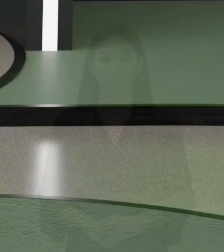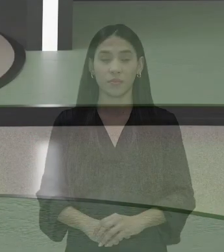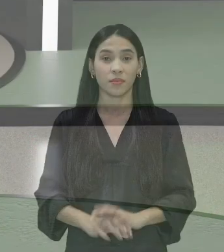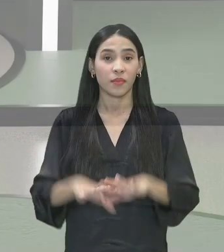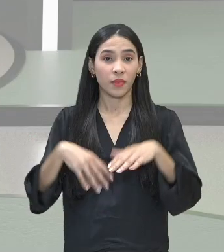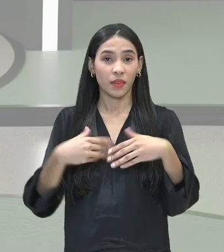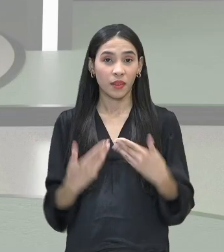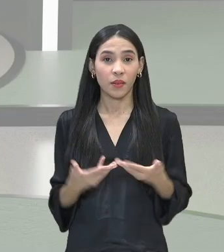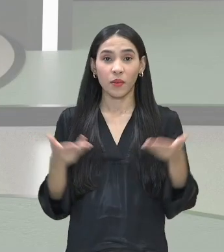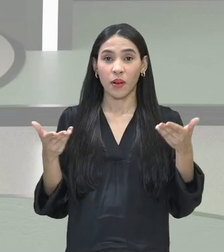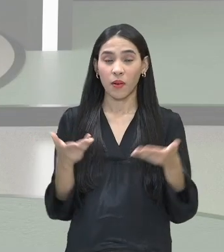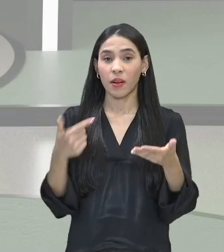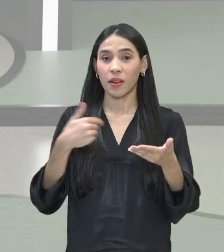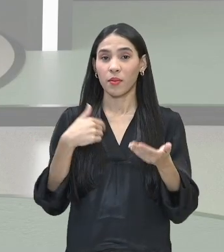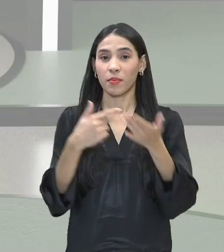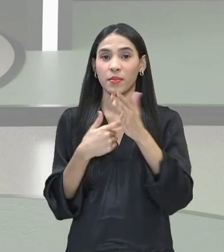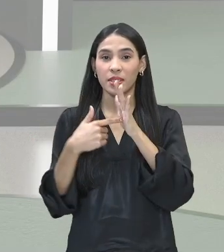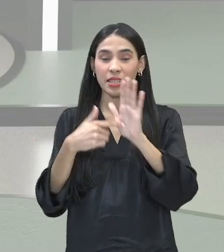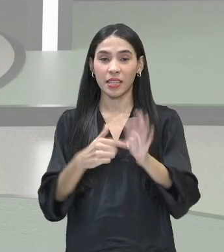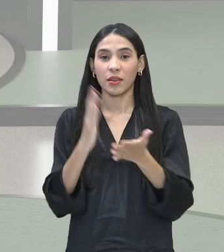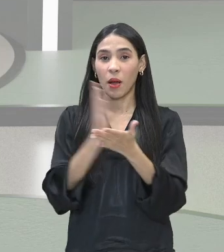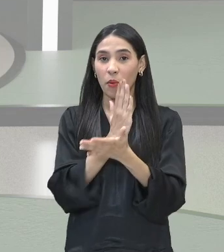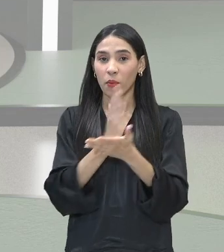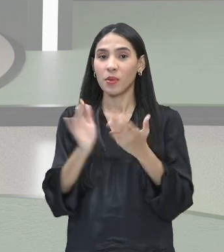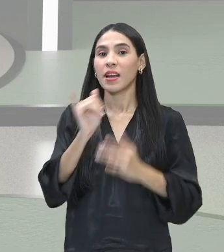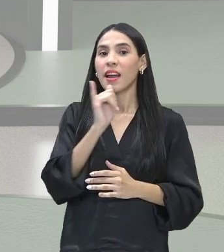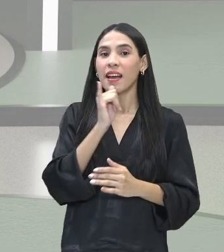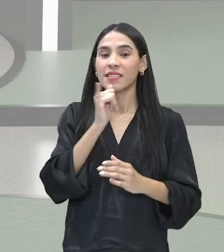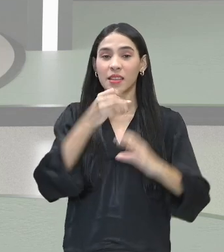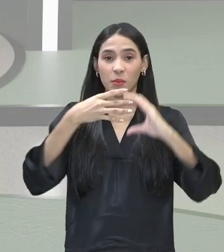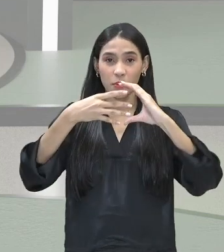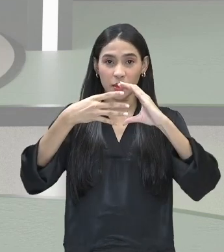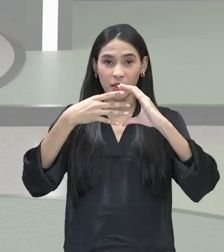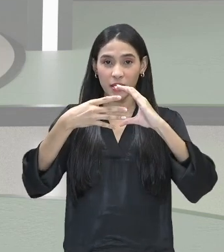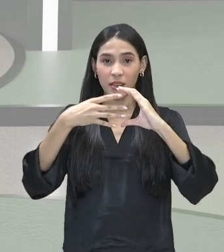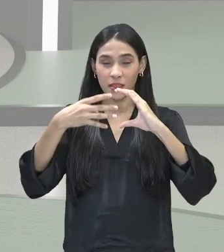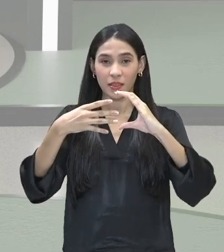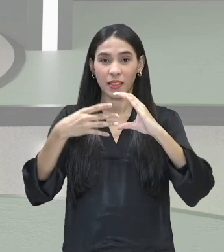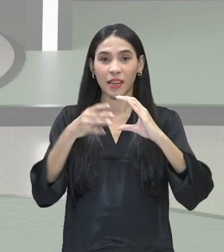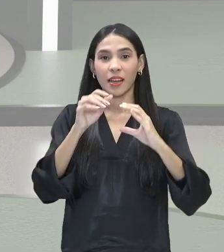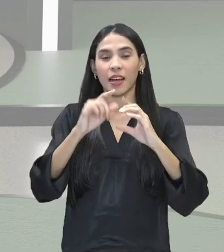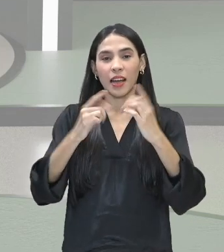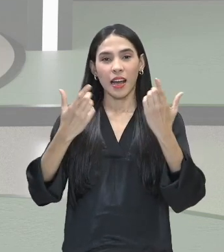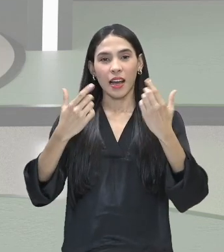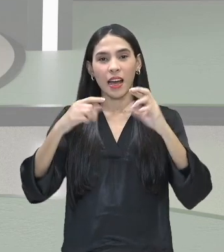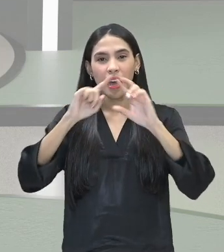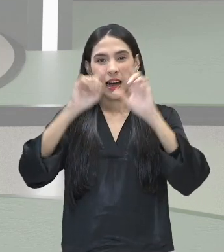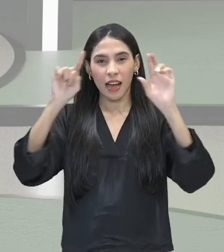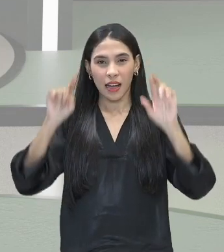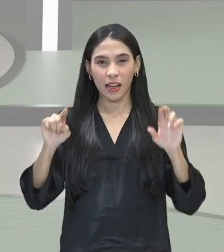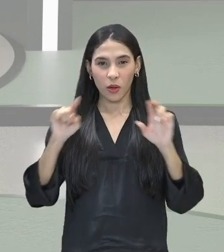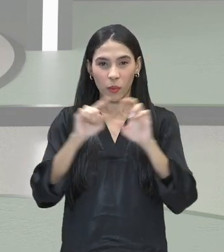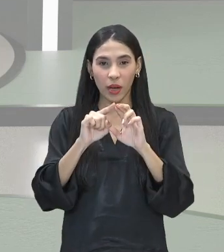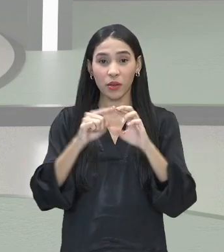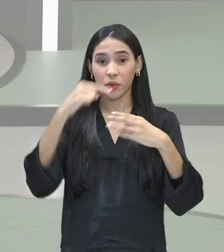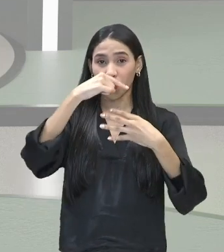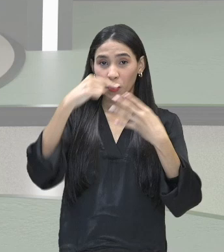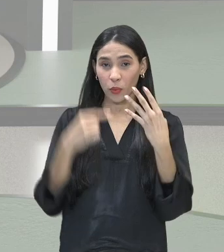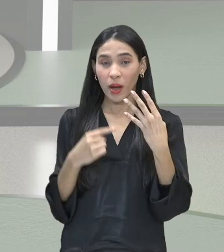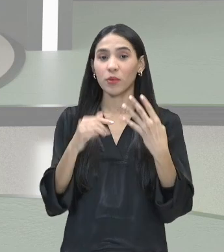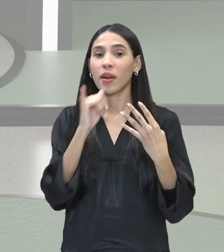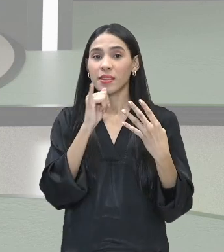Então, agora eu trouxe aqui para vocês alguns exemplos de hidrocarbonetos aromáticos. Trouxe esses 4 compostos aqui para